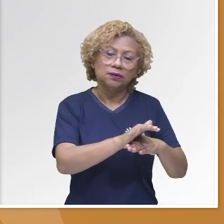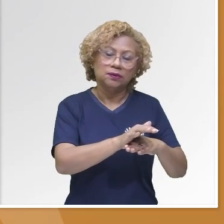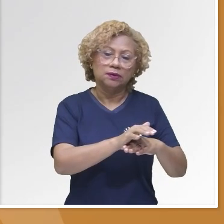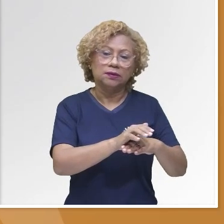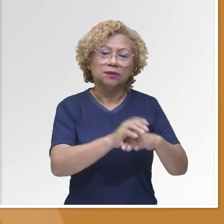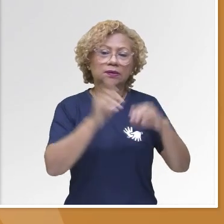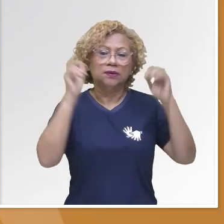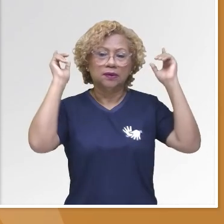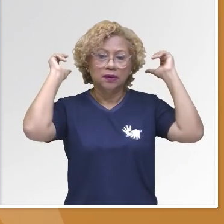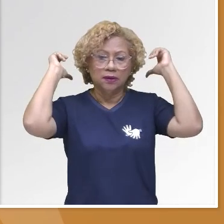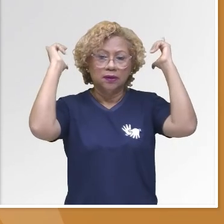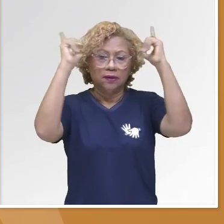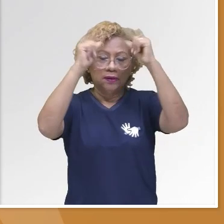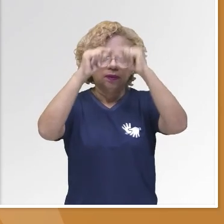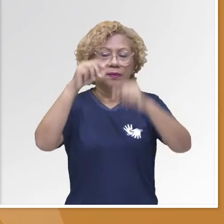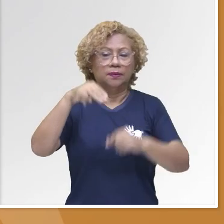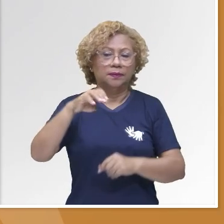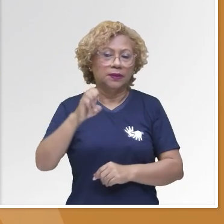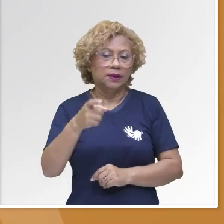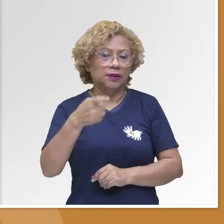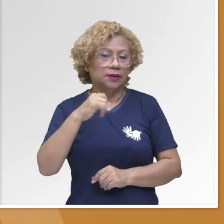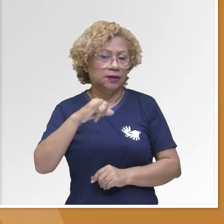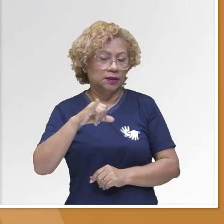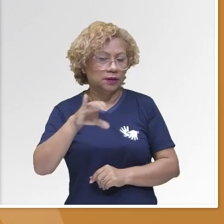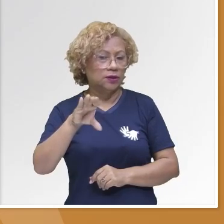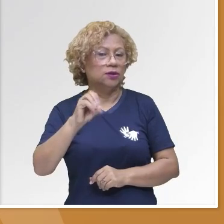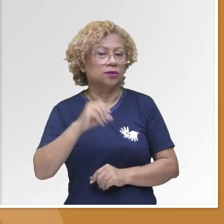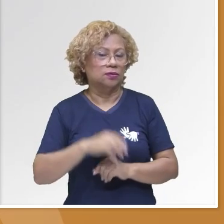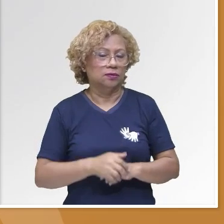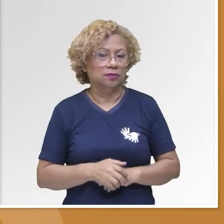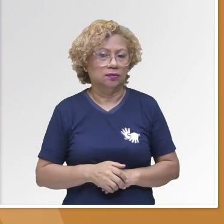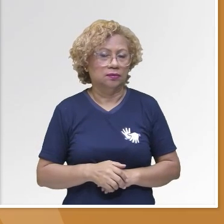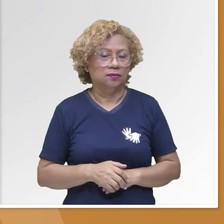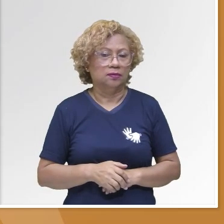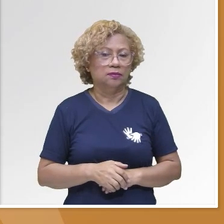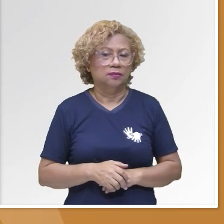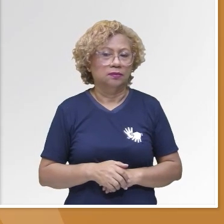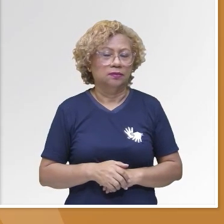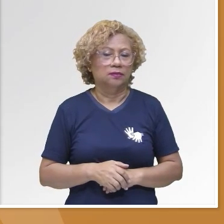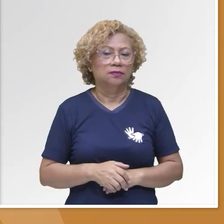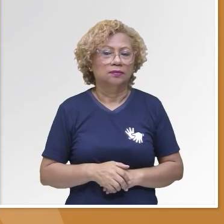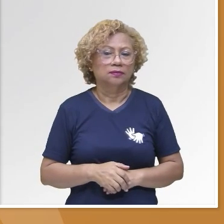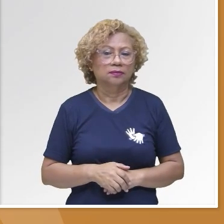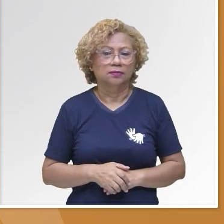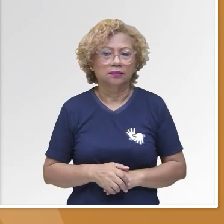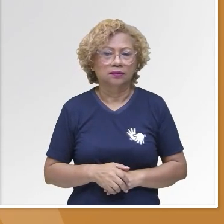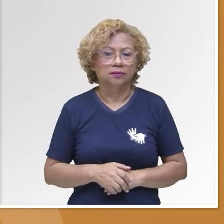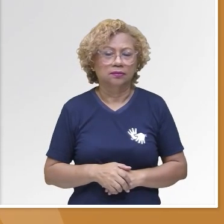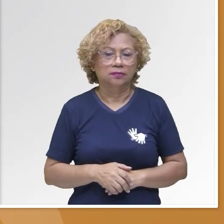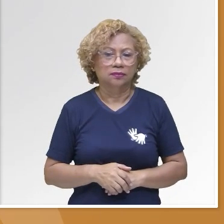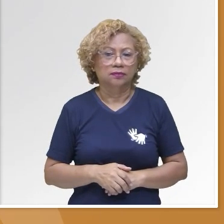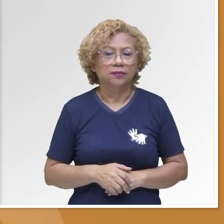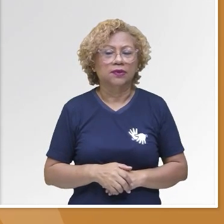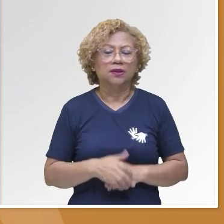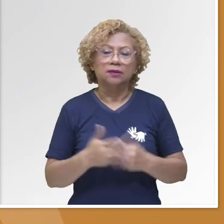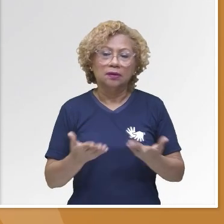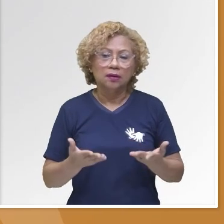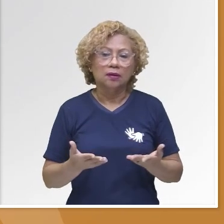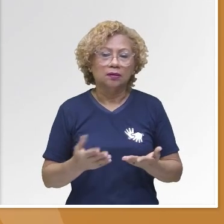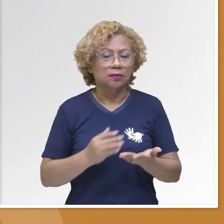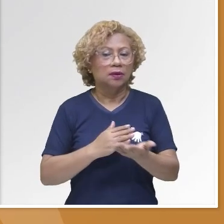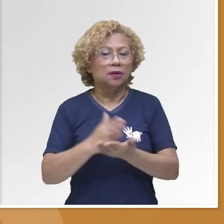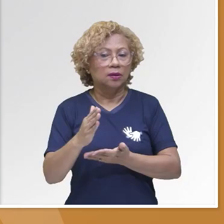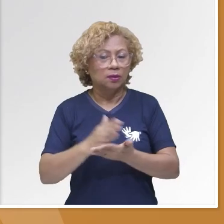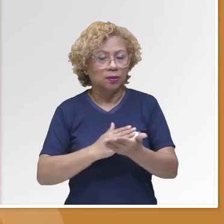seus produtos. O Canadá, mesmo sendo um país desenvolvido, acaba também sendo explorado por quem? Pelos Estados Unidos da América. Então, a gente observa